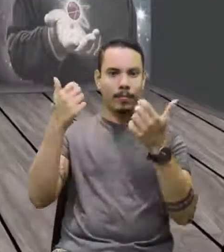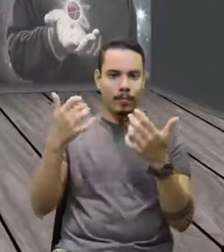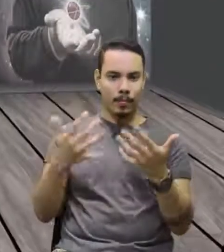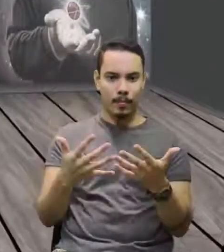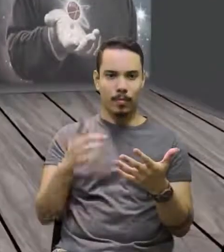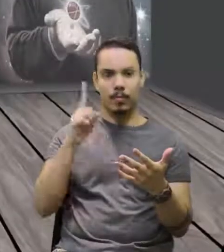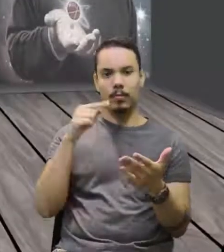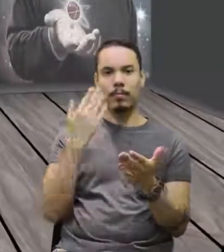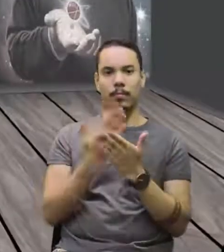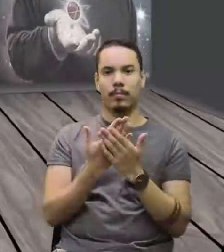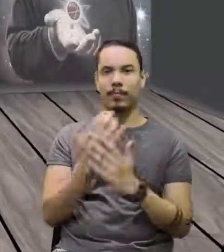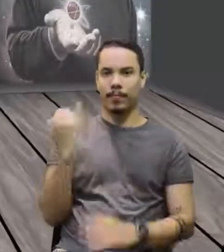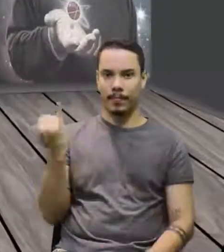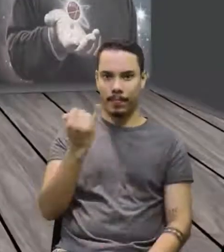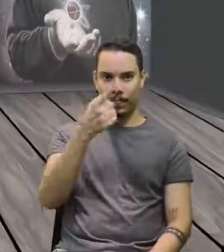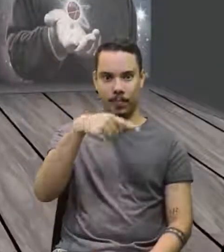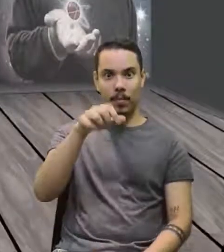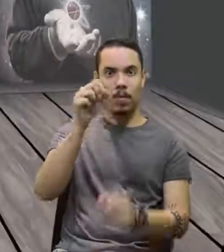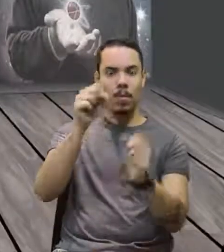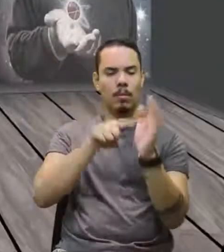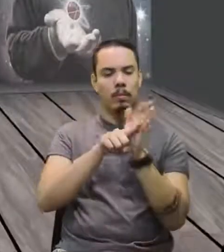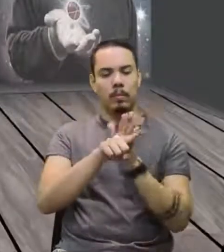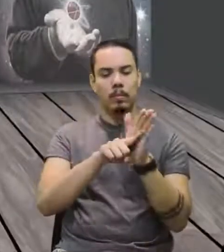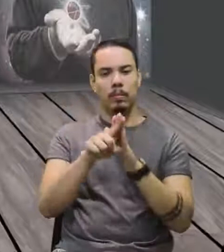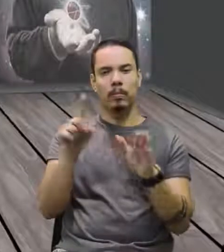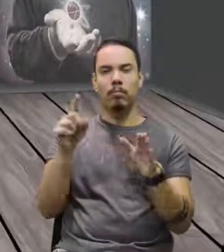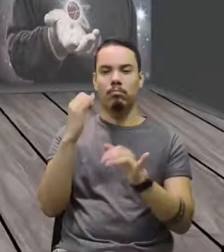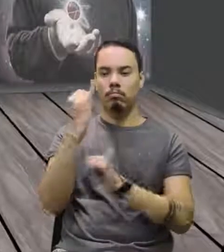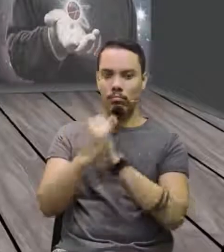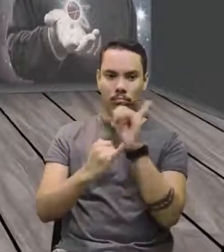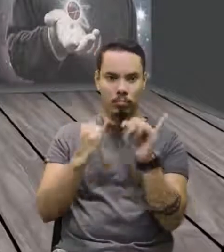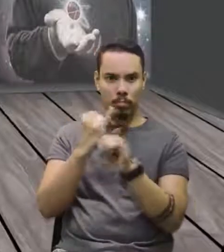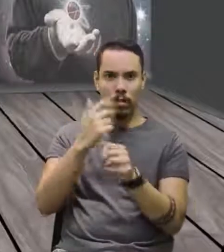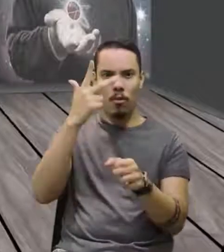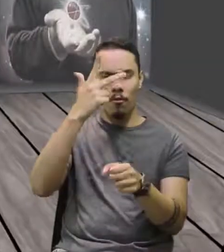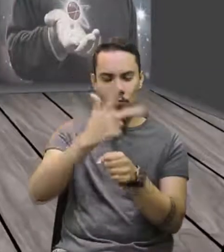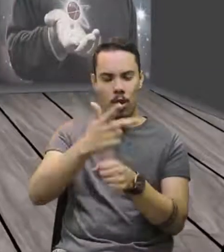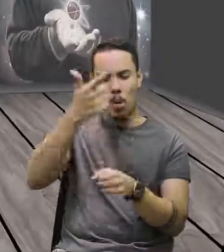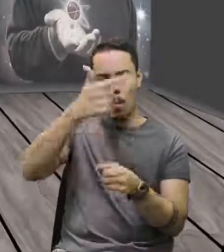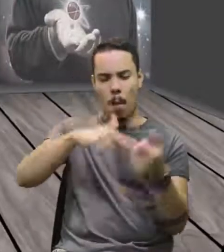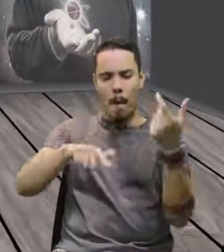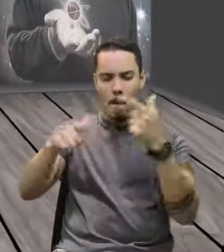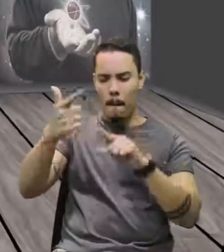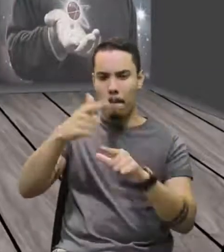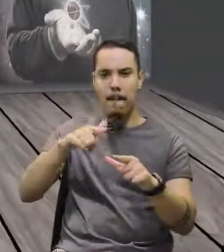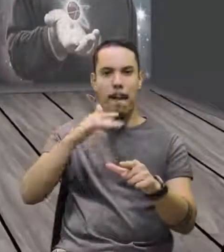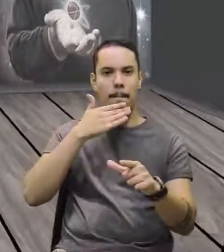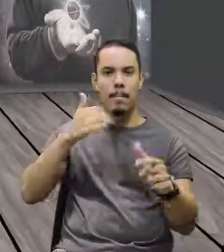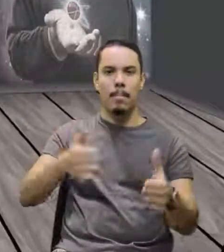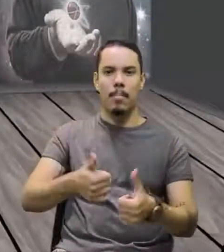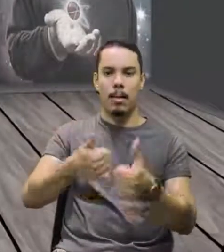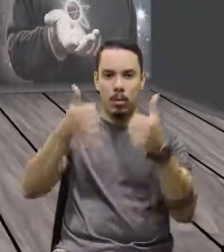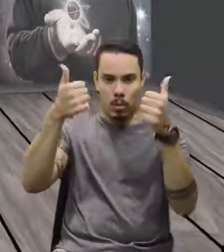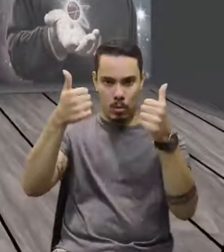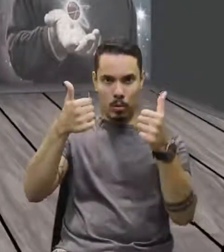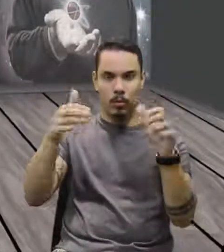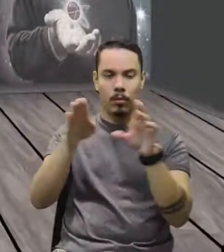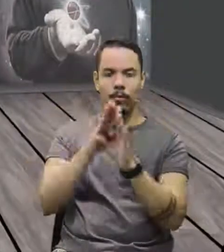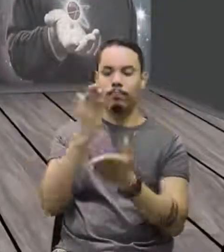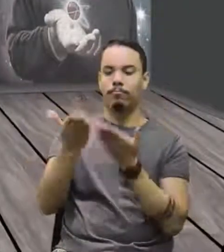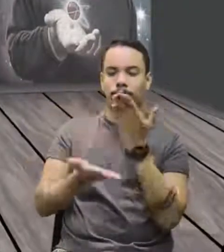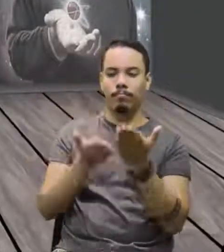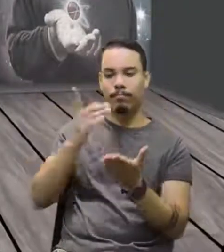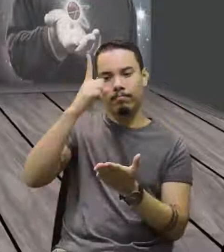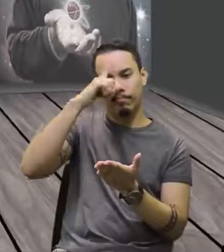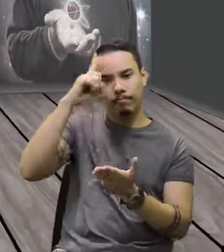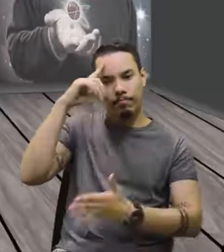aula bem importante. Você pode procurar na internet mais algumas coisas sobre vídeos aí, ver melhor, né? Outras aplicações do dia a dia,